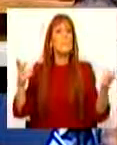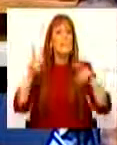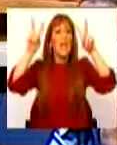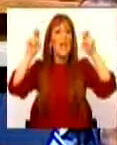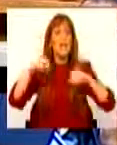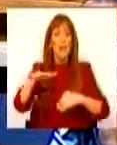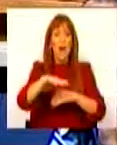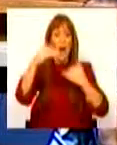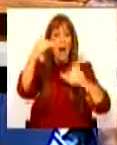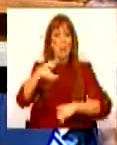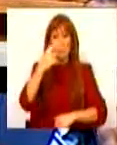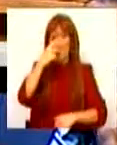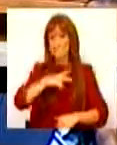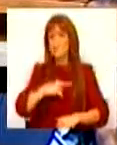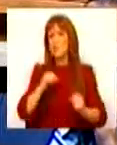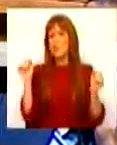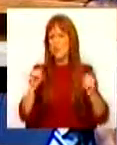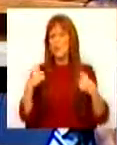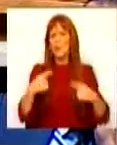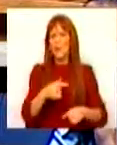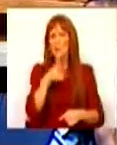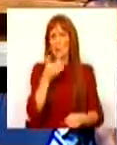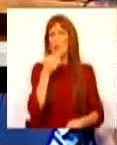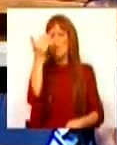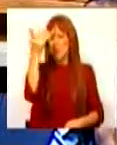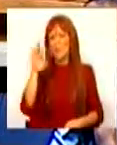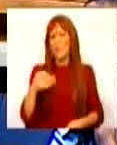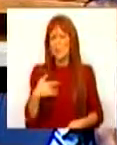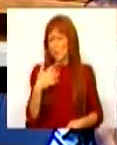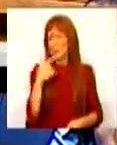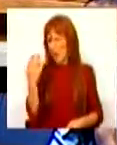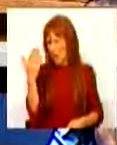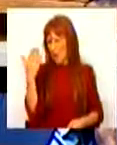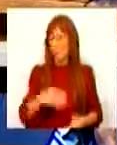tema da bitola. Os portugueses, com certeza, agradecem ao PSD.